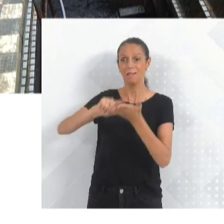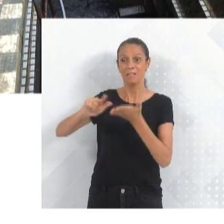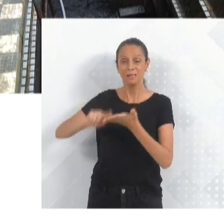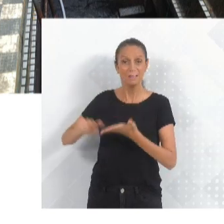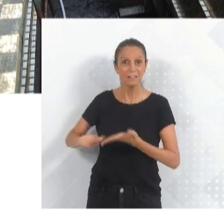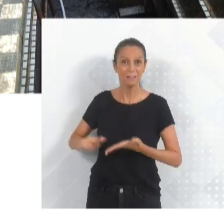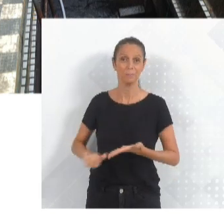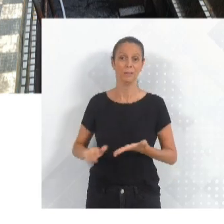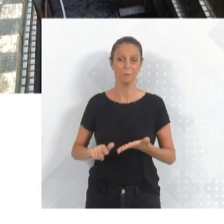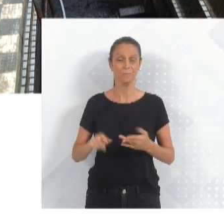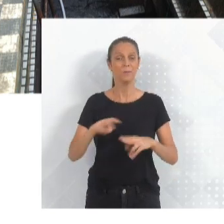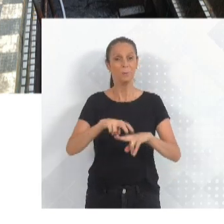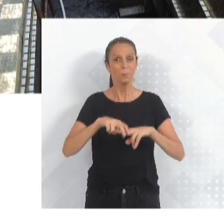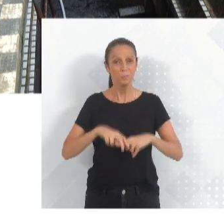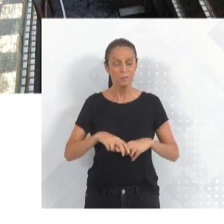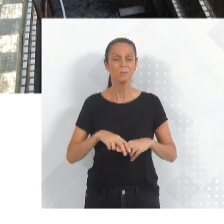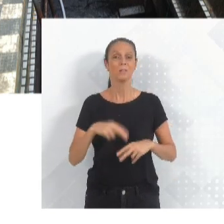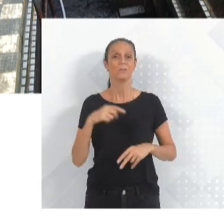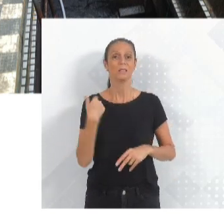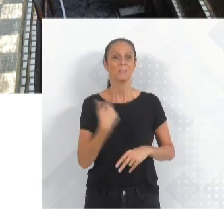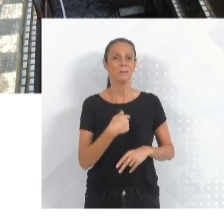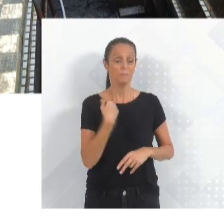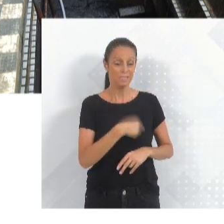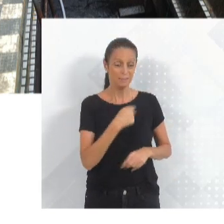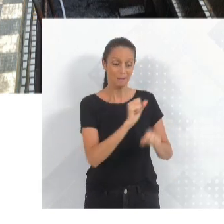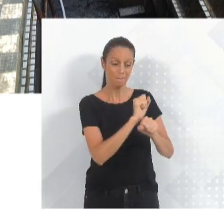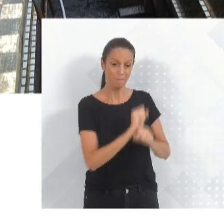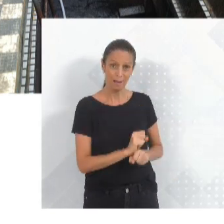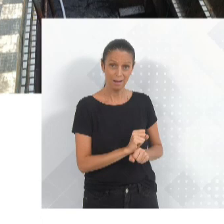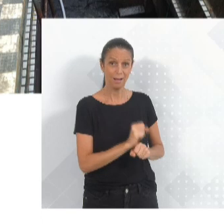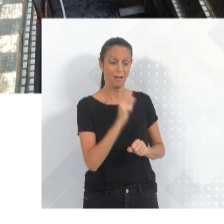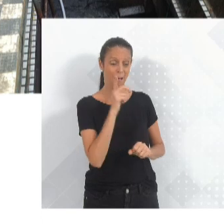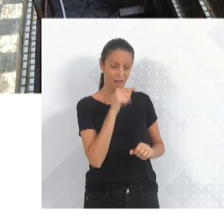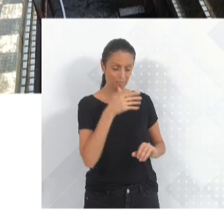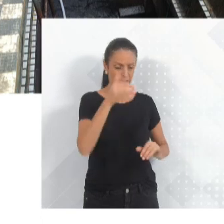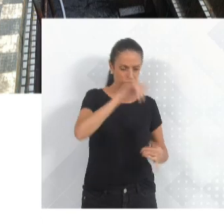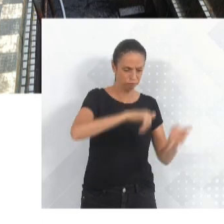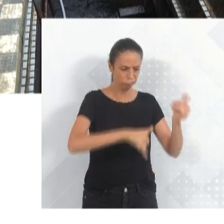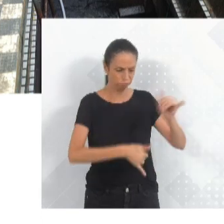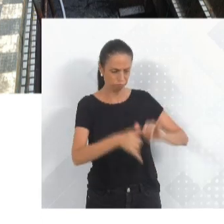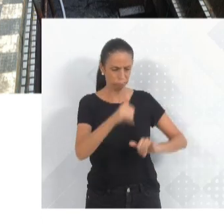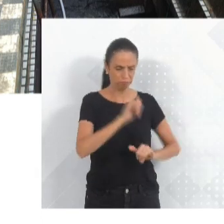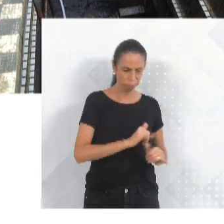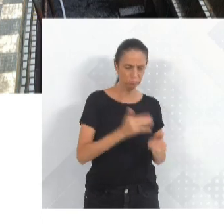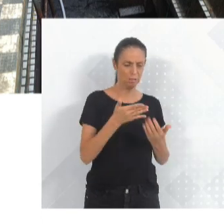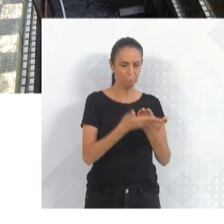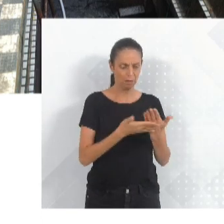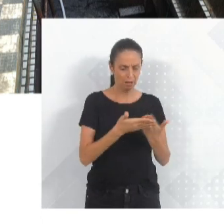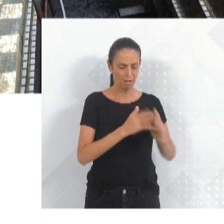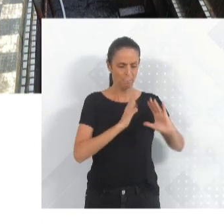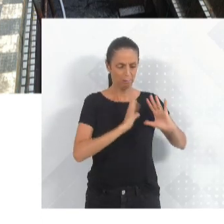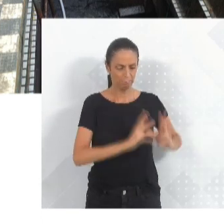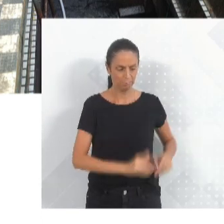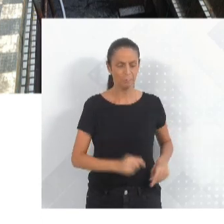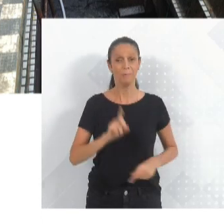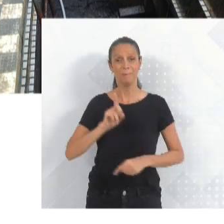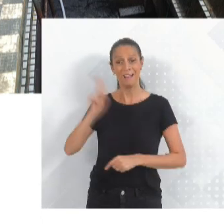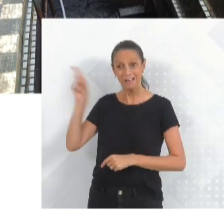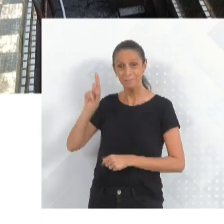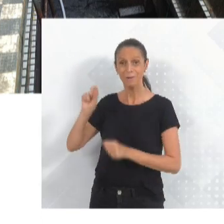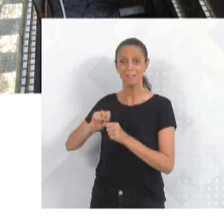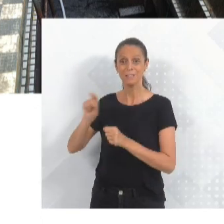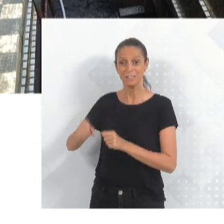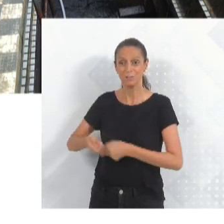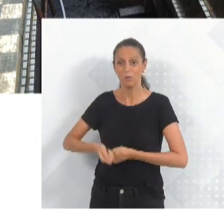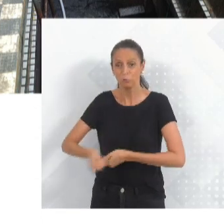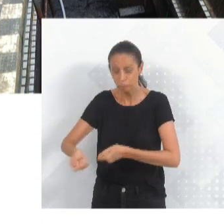de produzir, de potabilizar a água, de tratar a água, para que seja feita essa limpeza, por conta do excesso de lodo que há